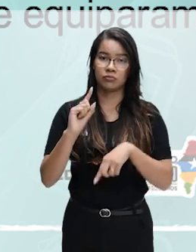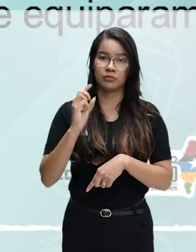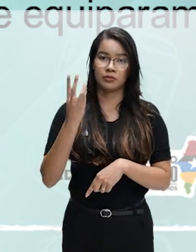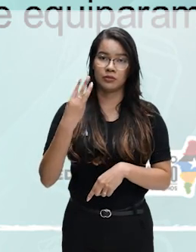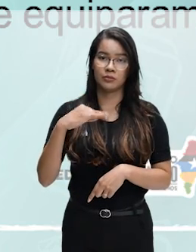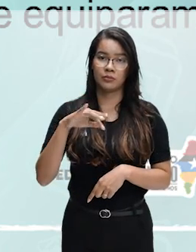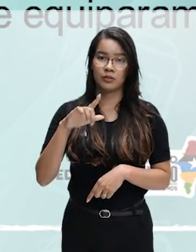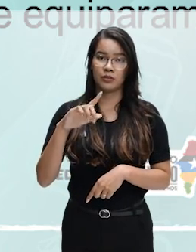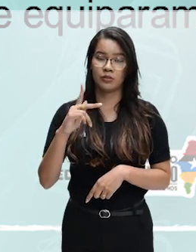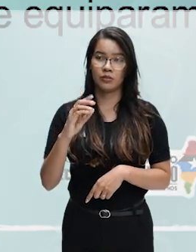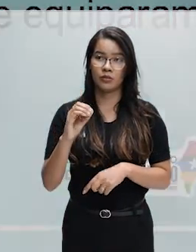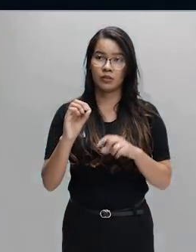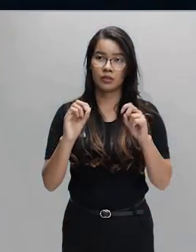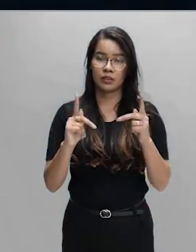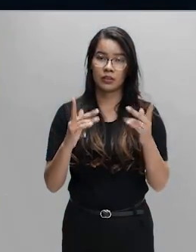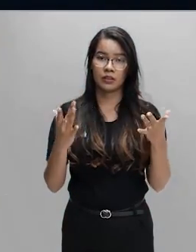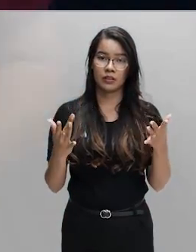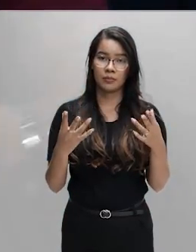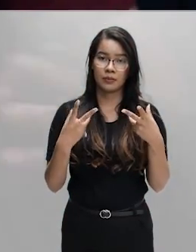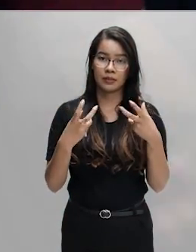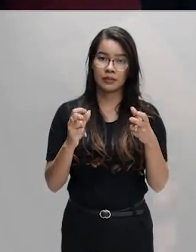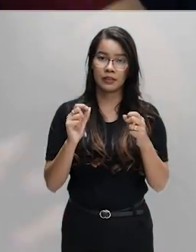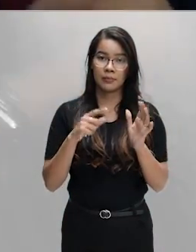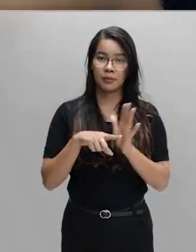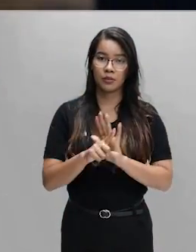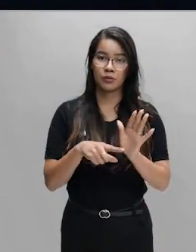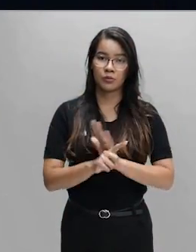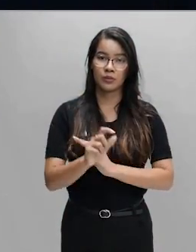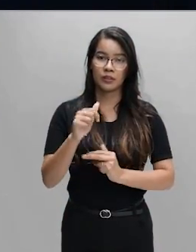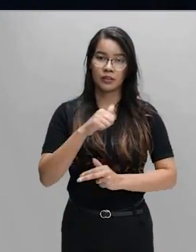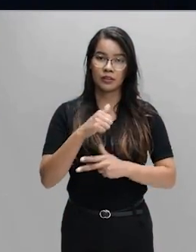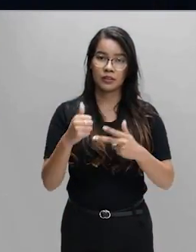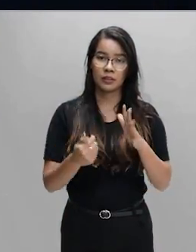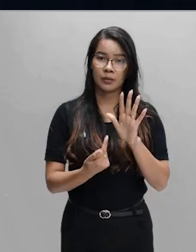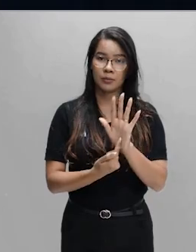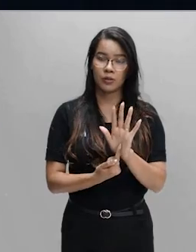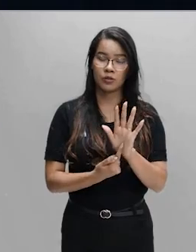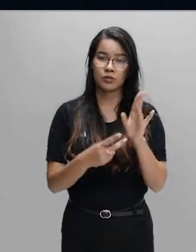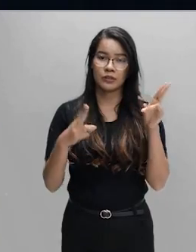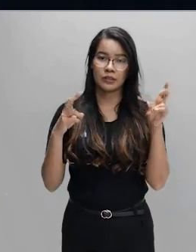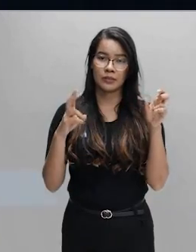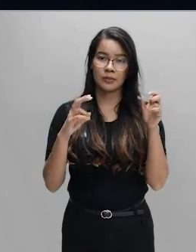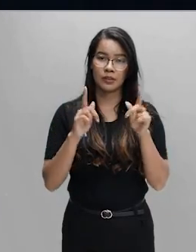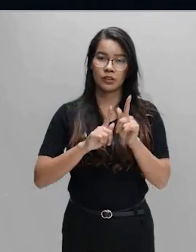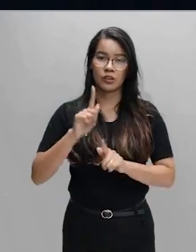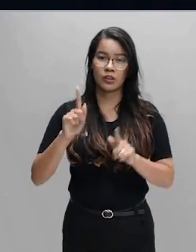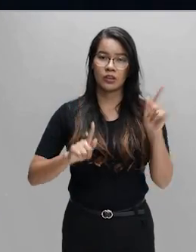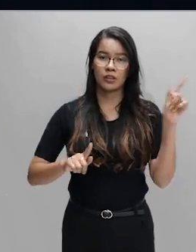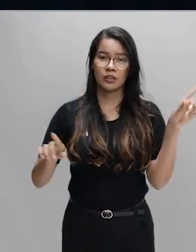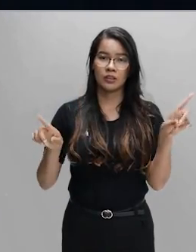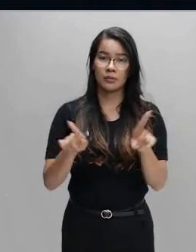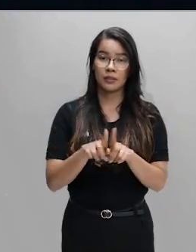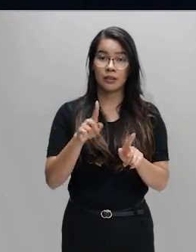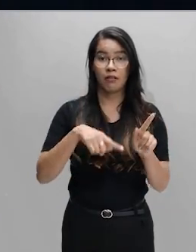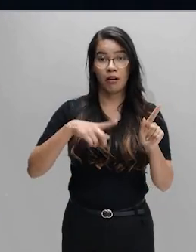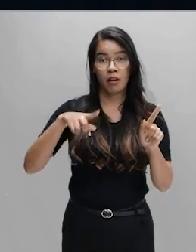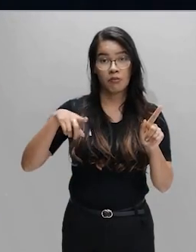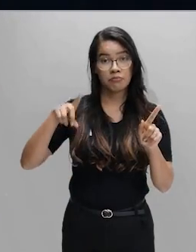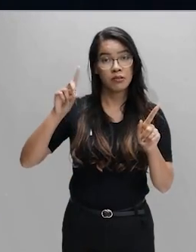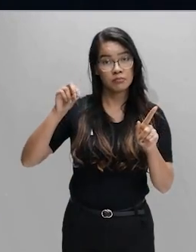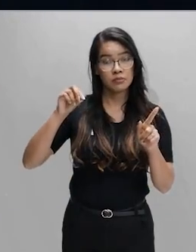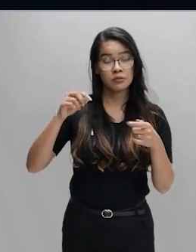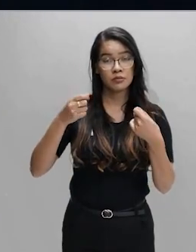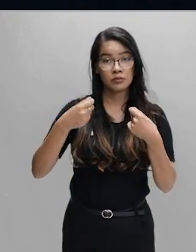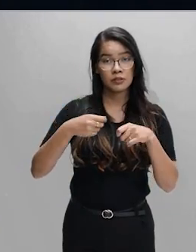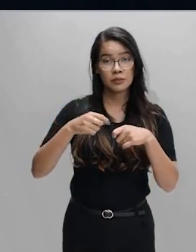milho. Ok, turma? Então, vejam que são questões do Enem que abordam esse tema de estatística, de gráfico. É uma habilidade de competência que